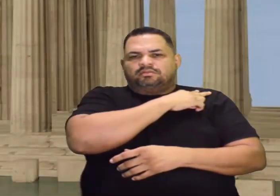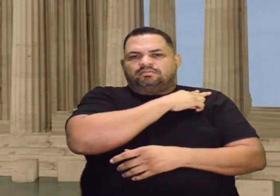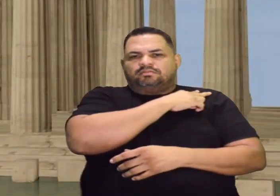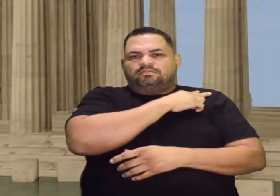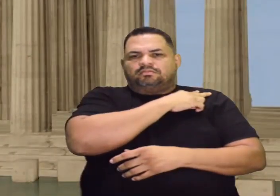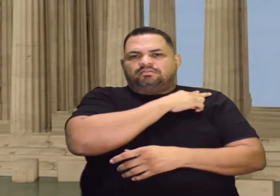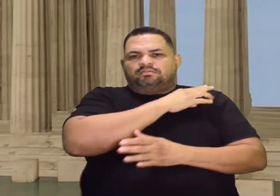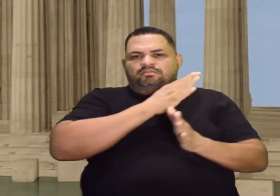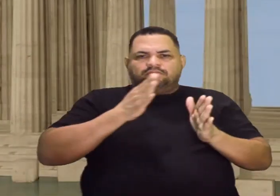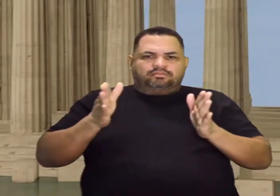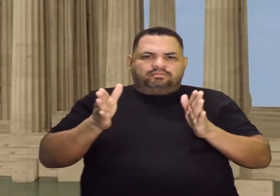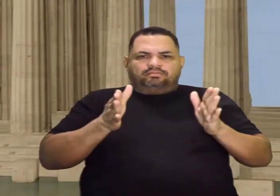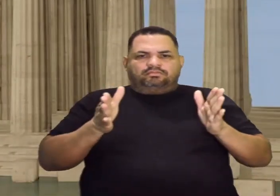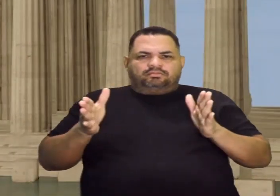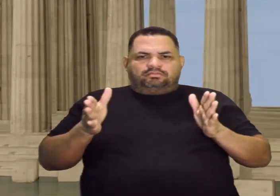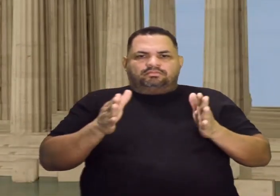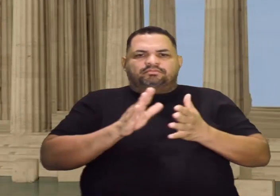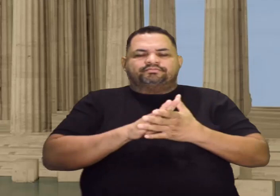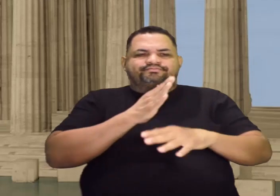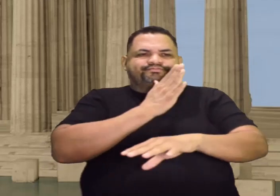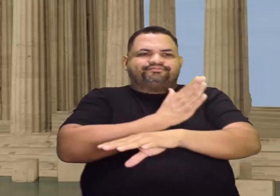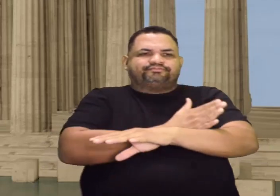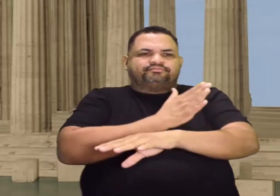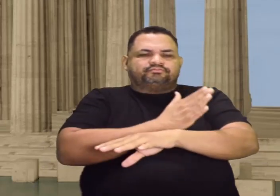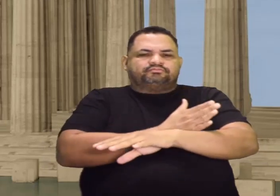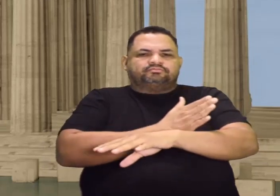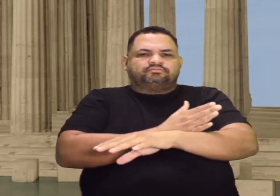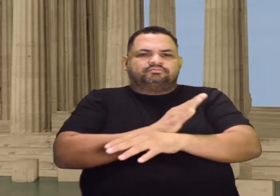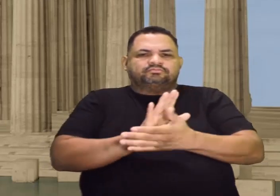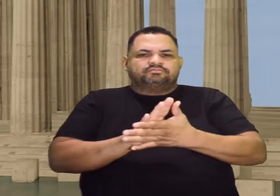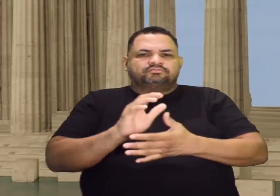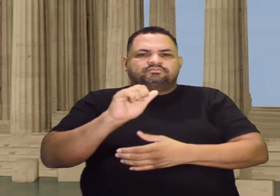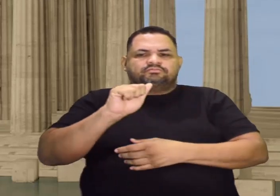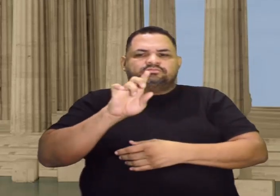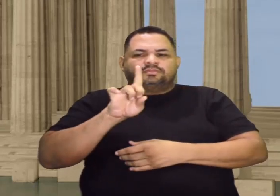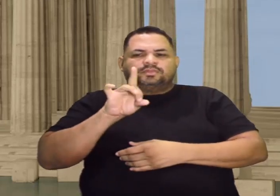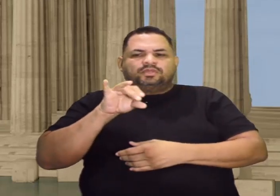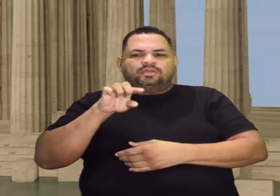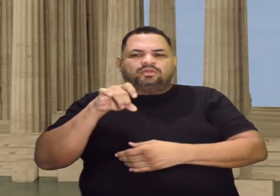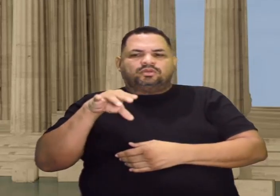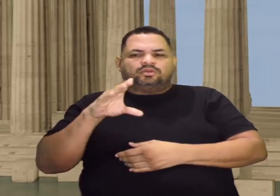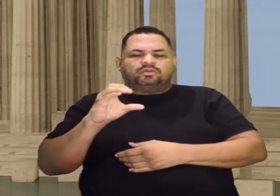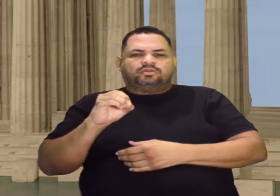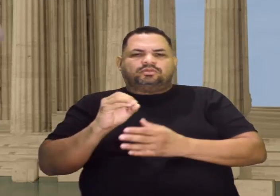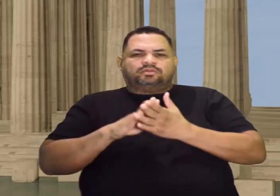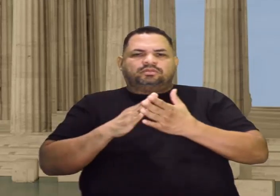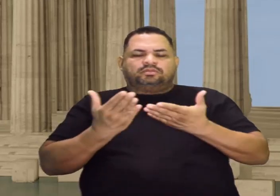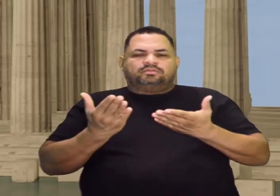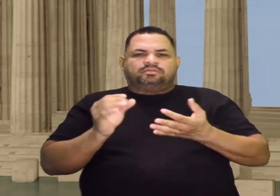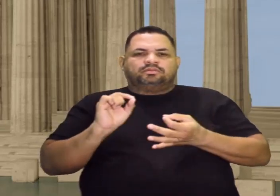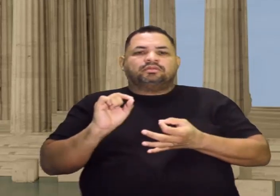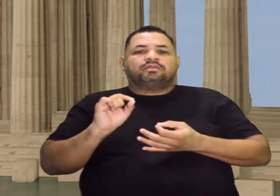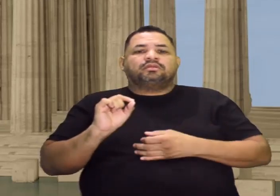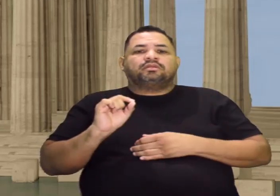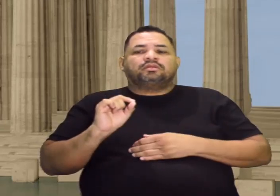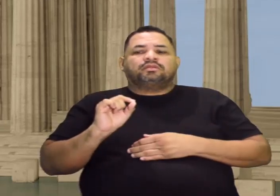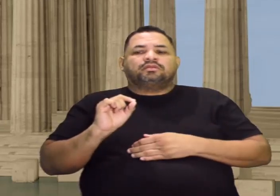que no período da Idade Média, Agostinho, ele, assim, entre aspas,